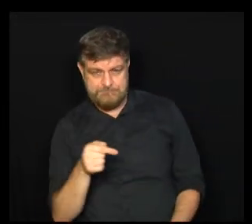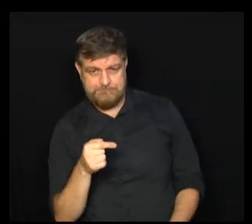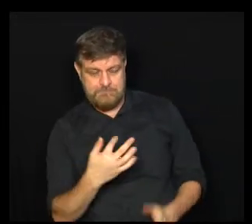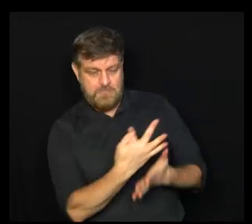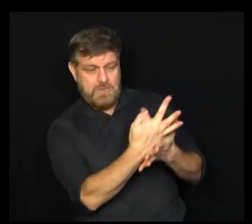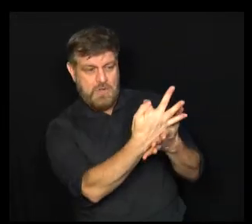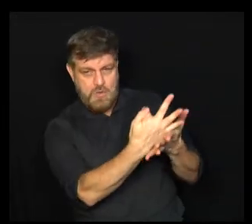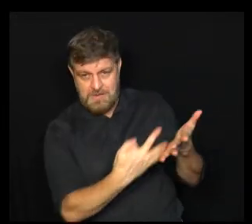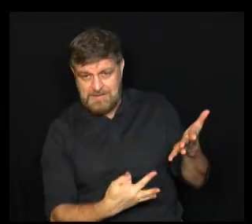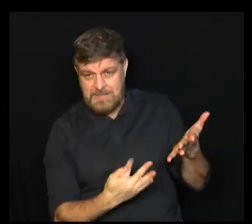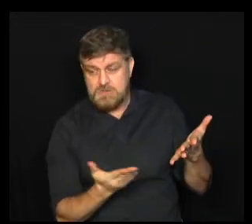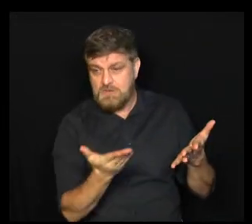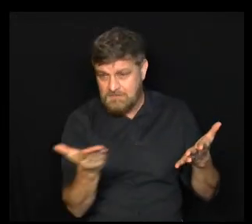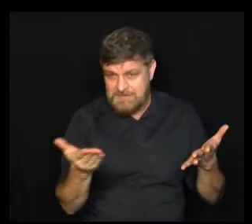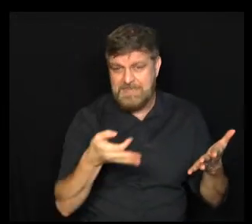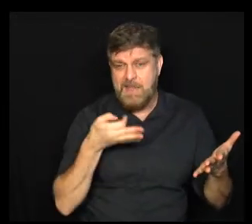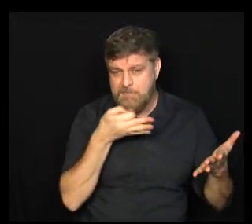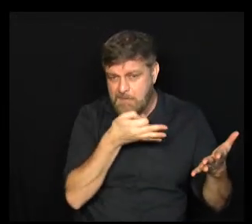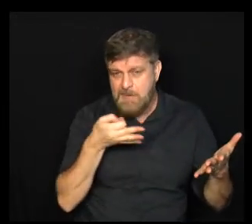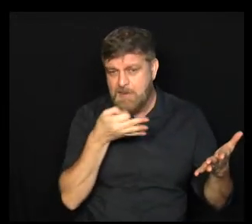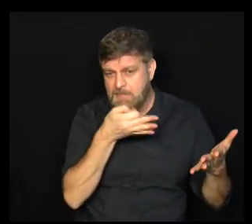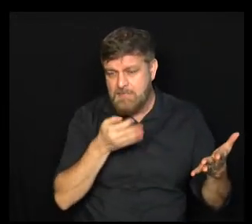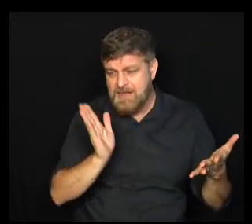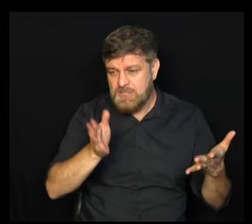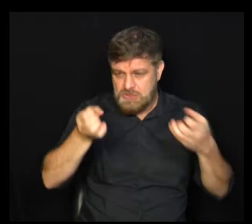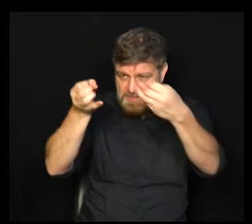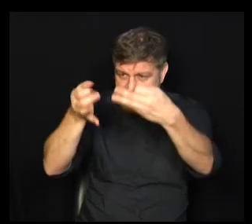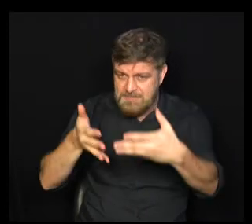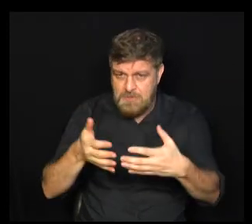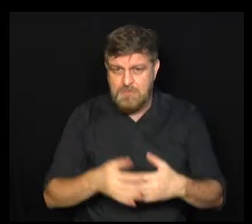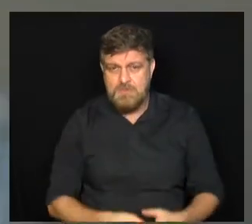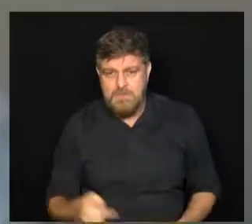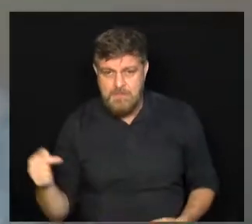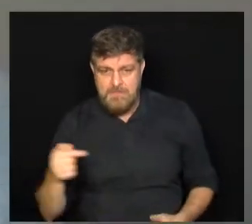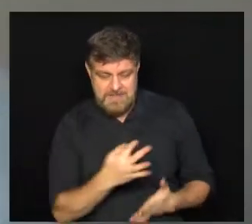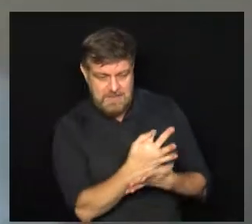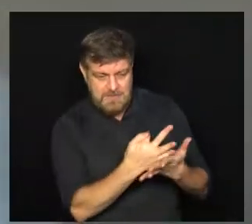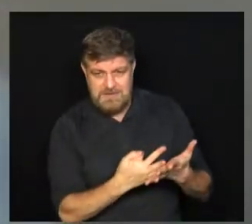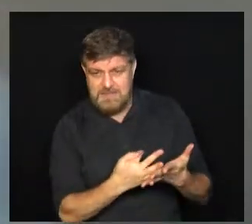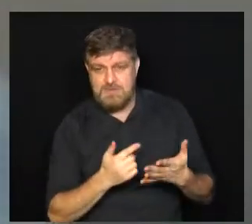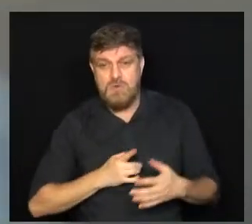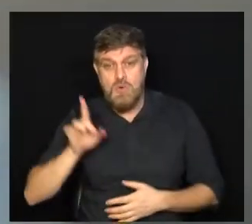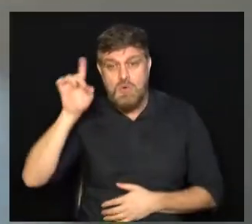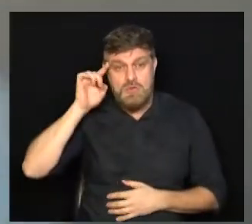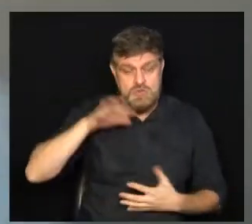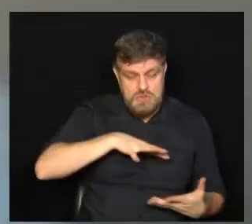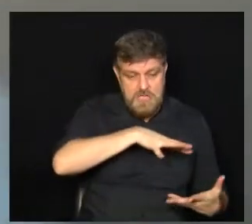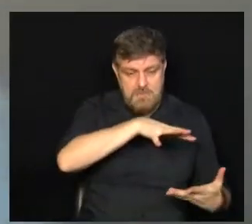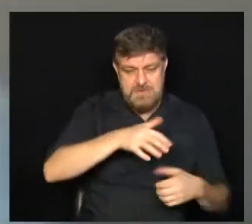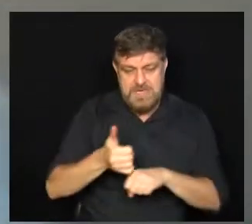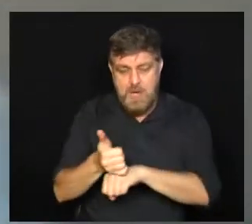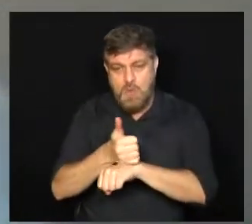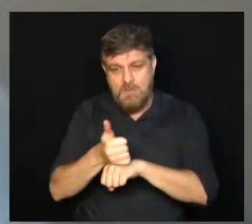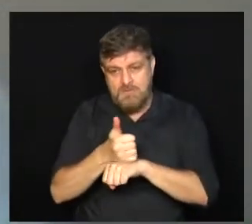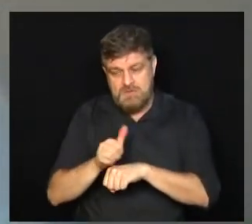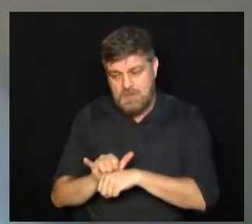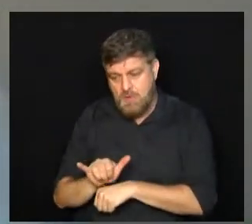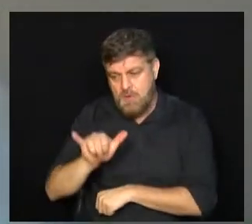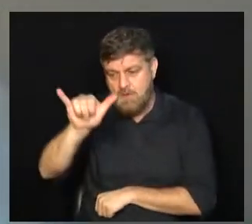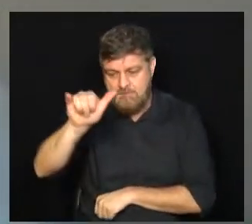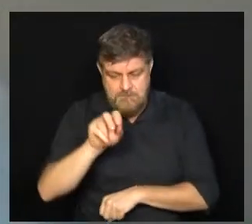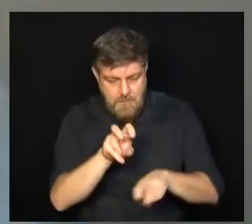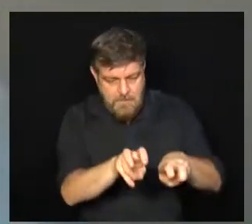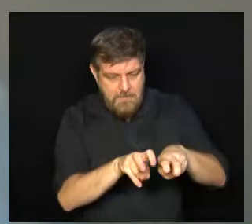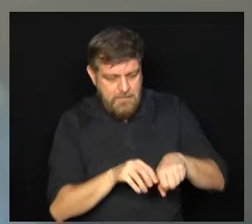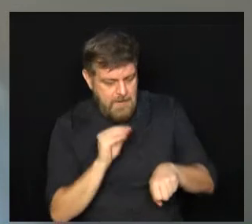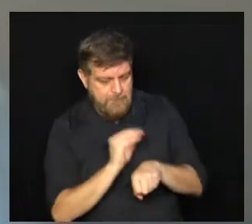projeto, vocês, né, principalmente o Marcelo, já falou. Mas eu coloquei assim, que o Dia Internacional do Comissário de Voo é comemorado